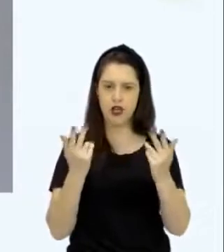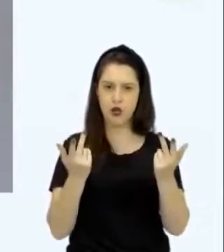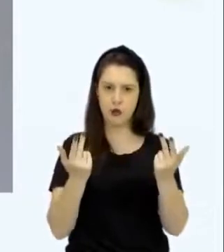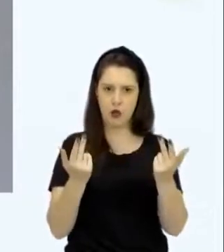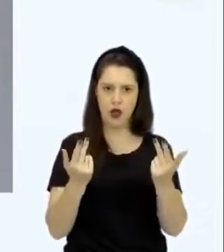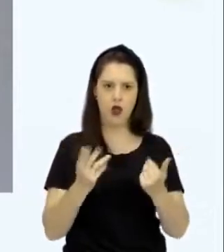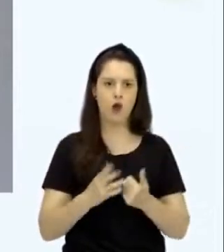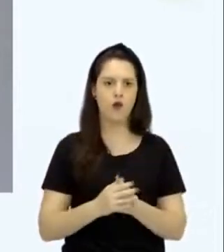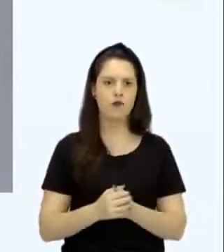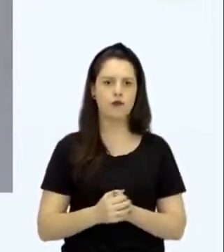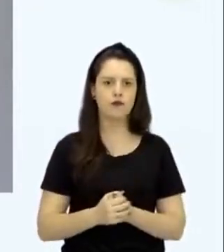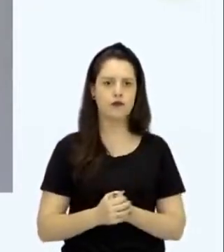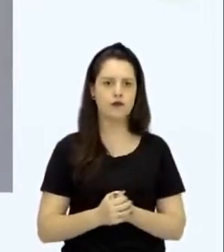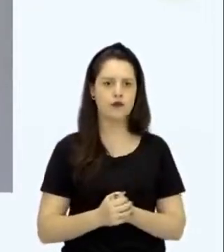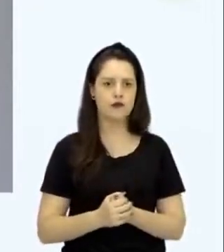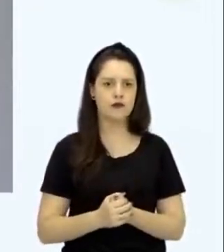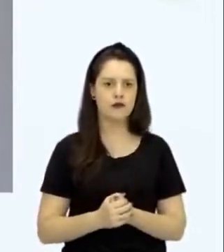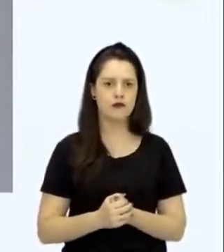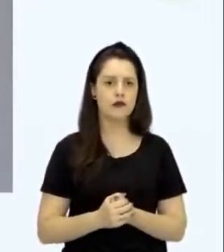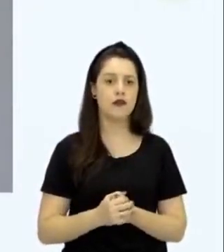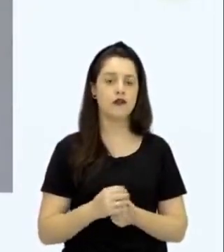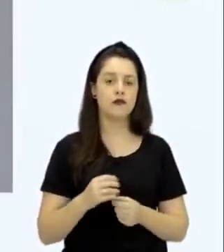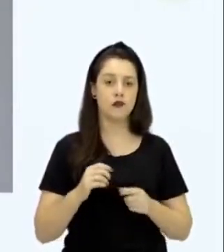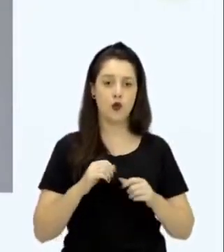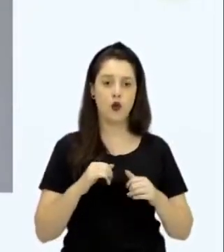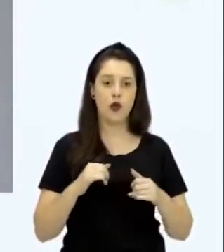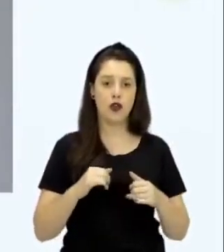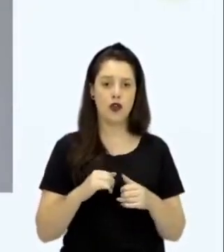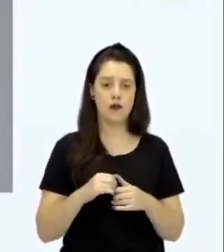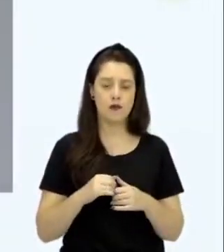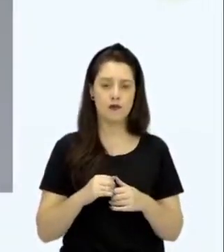aqui, no negativo da nossa placa.